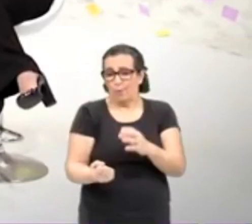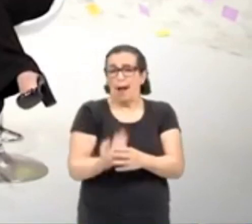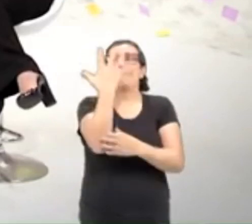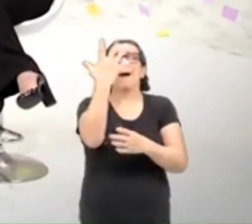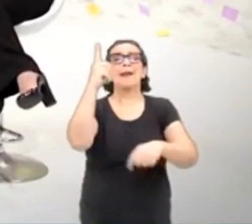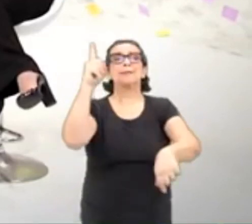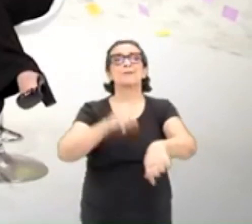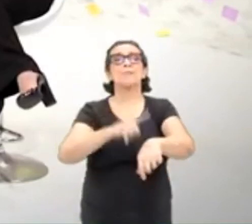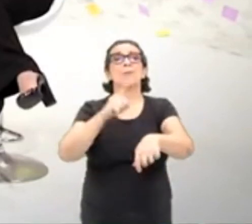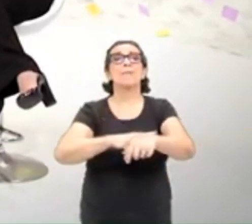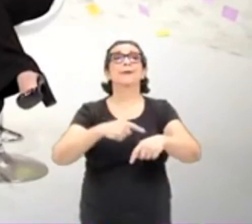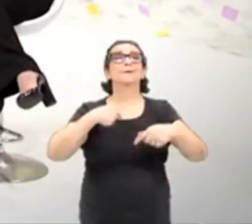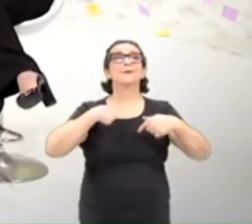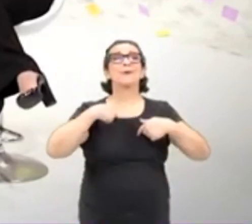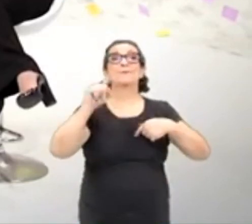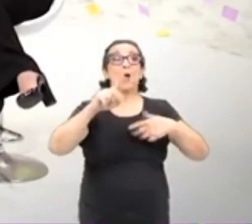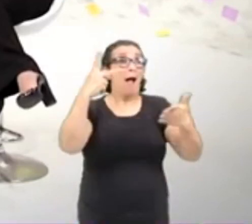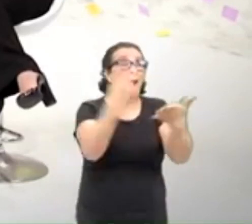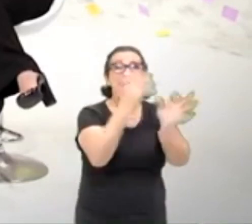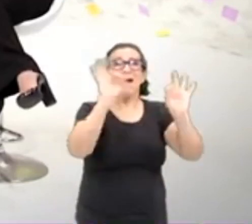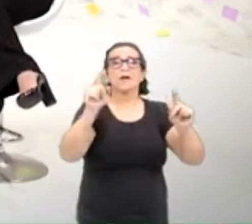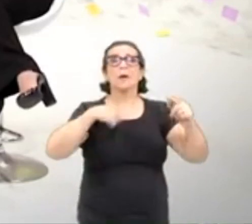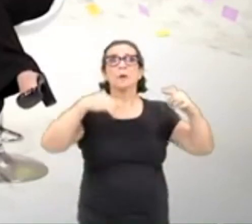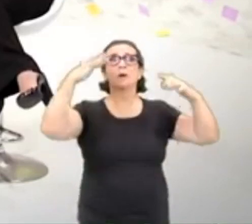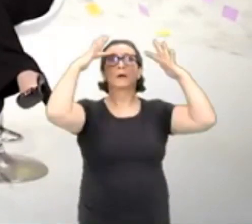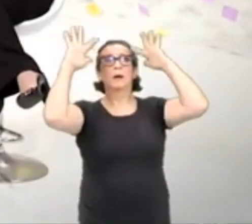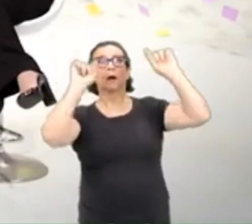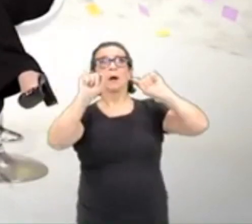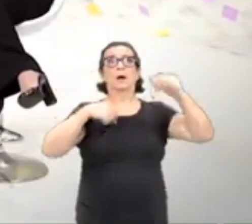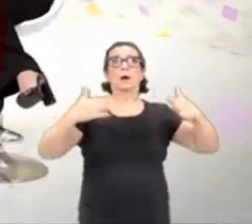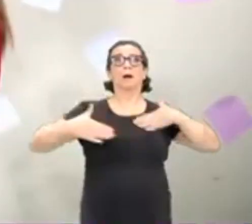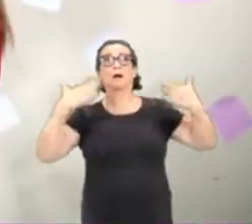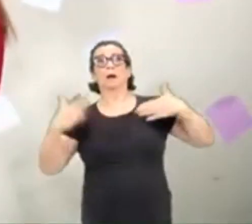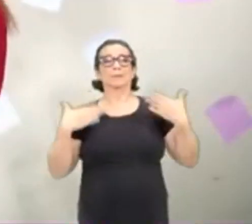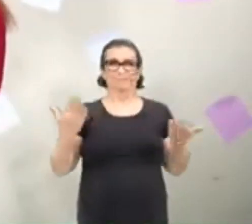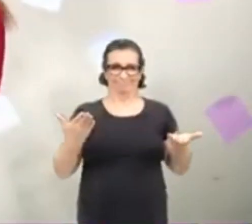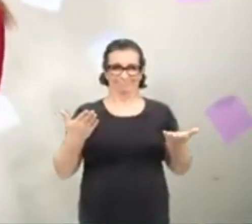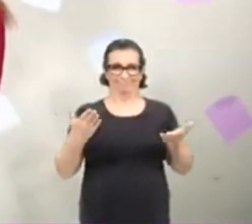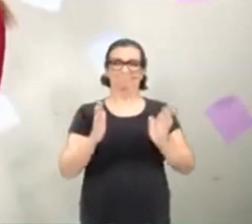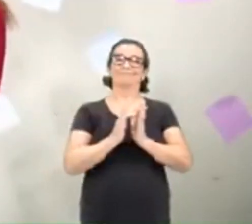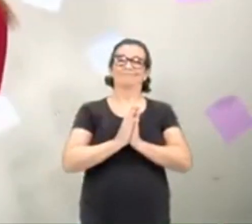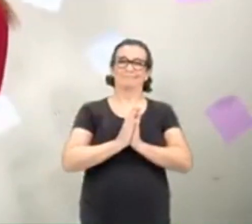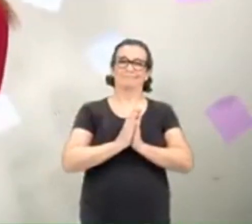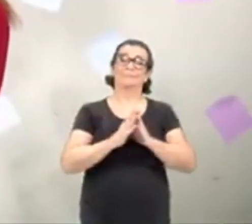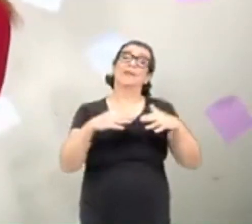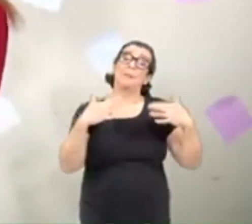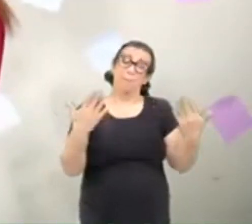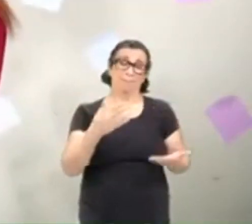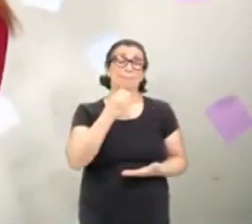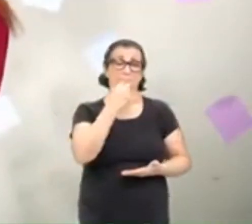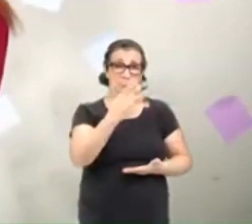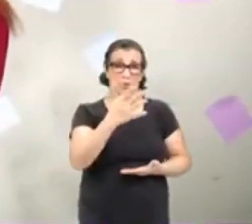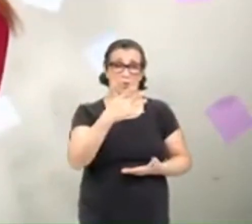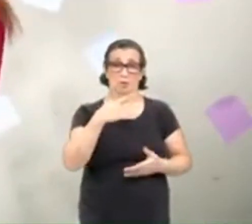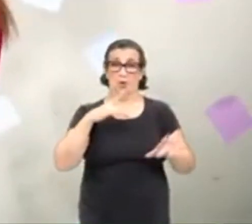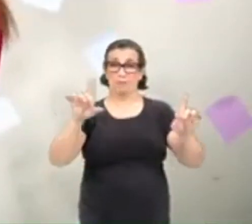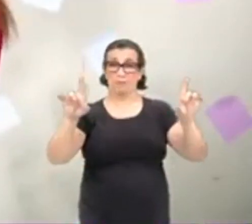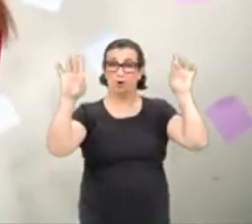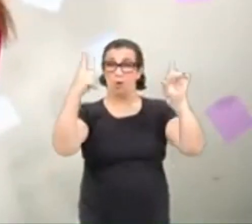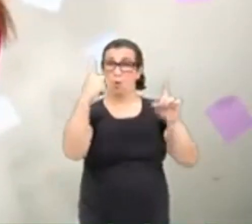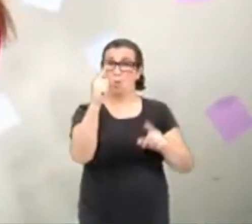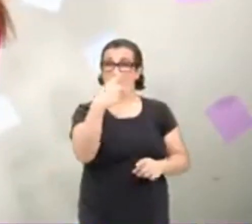situações em que o perigo é Imaginário é apenas uma fantasia bom Flaviane eu vou destacar